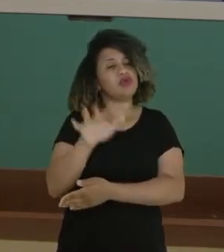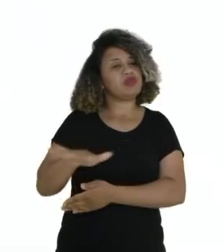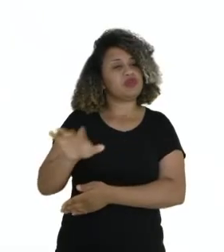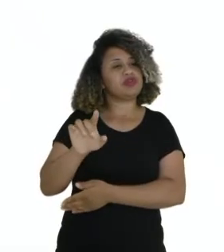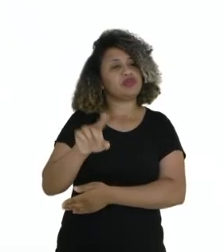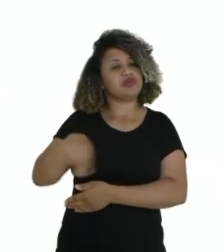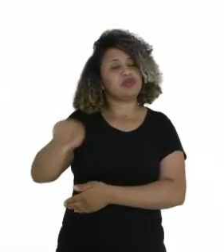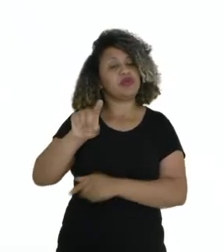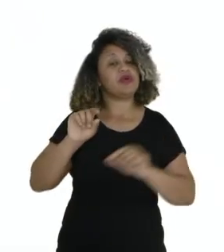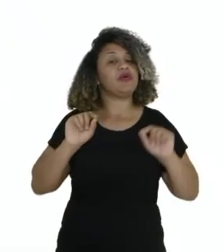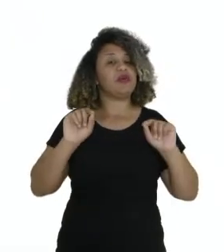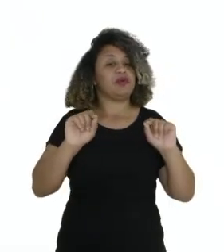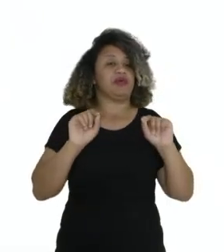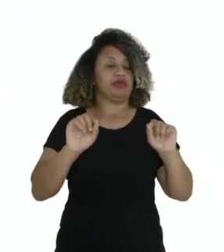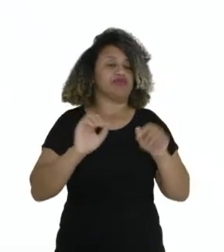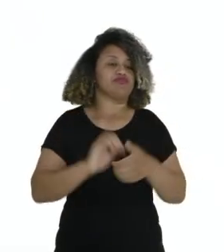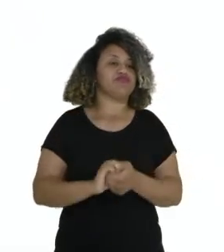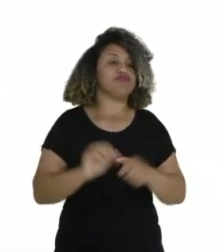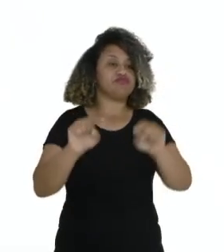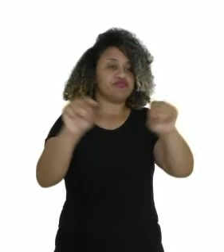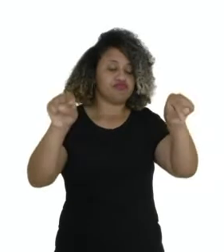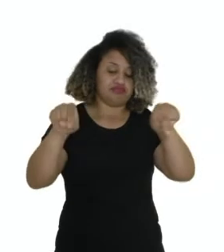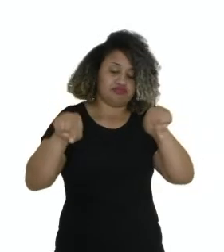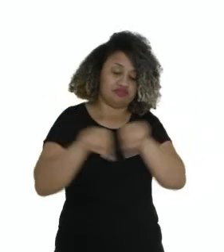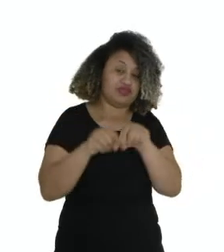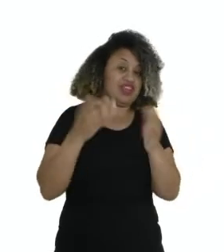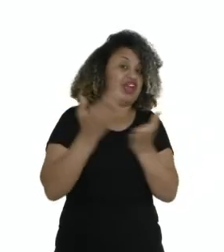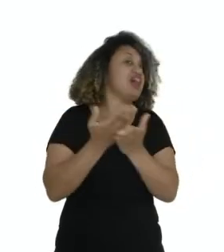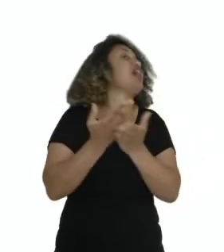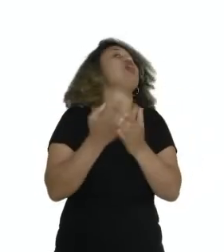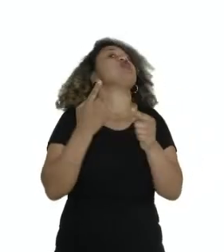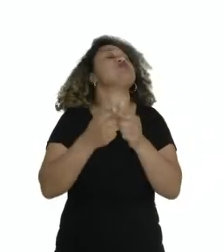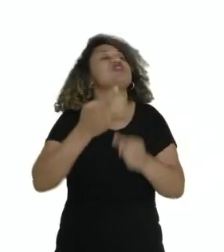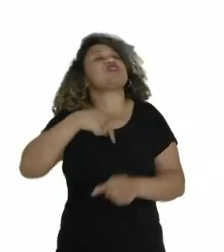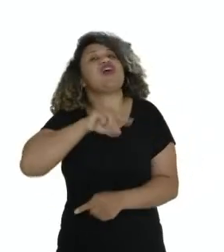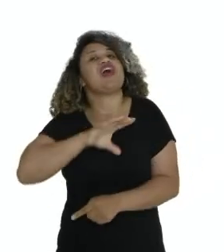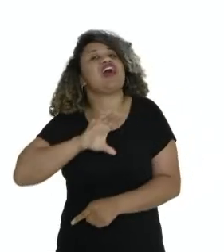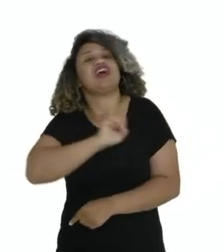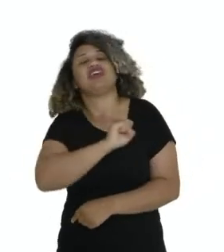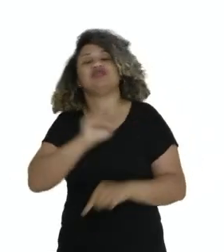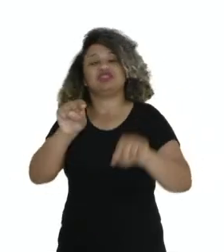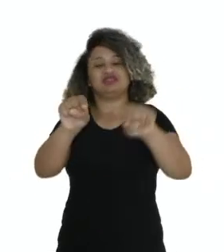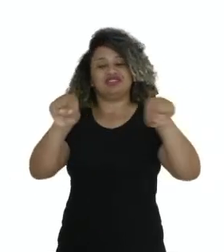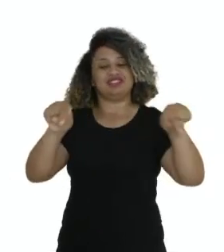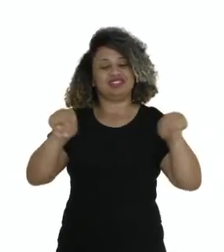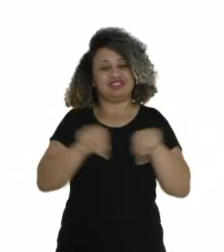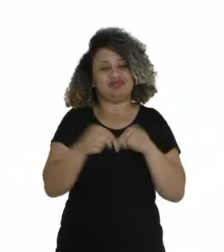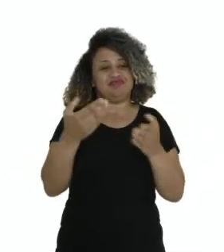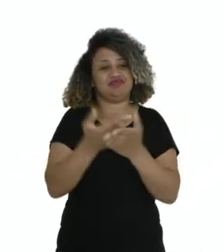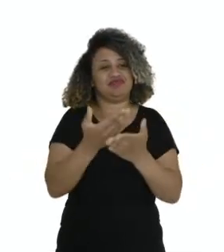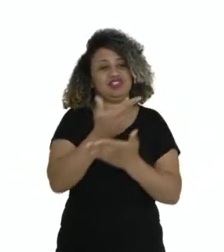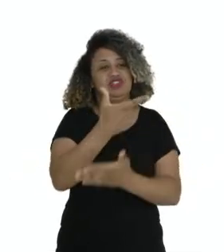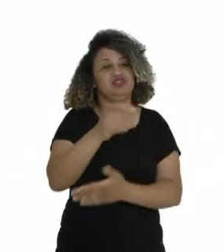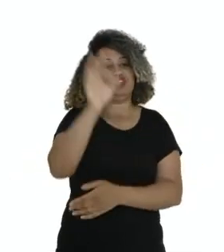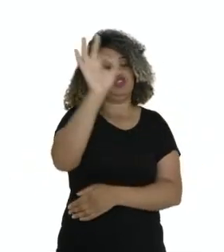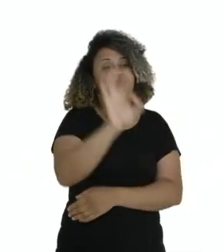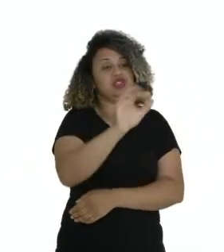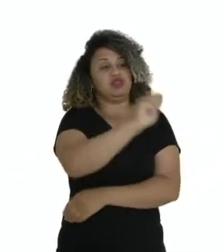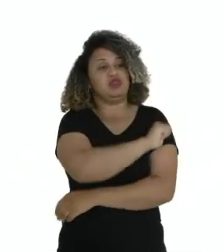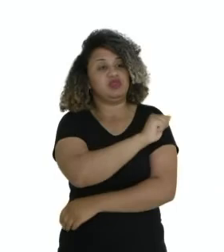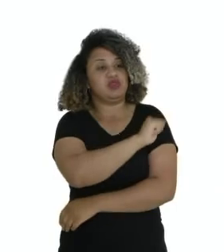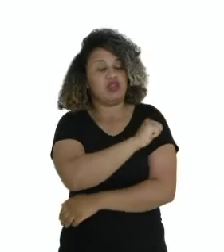atenção. Em uma sala de aula, porque a gente ama a sala de aula, né? 20% dos alunos